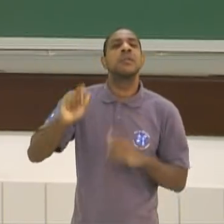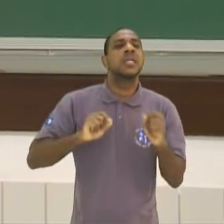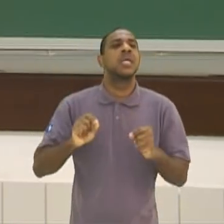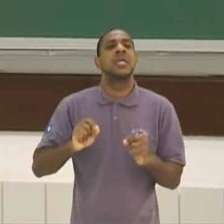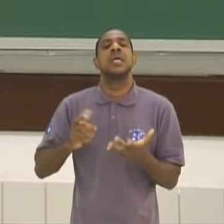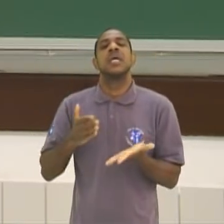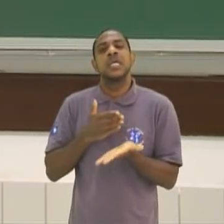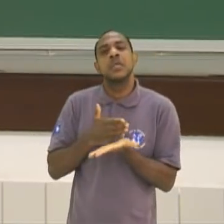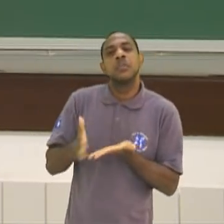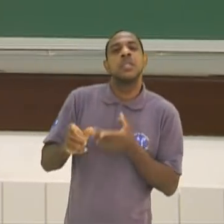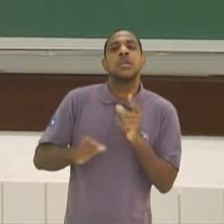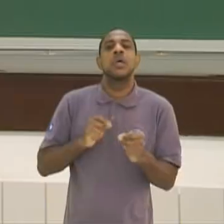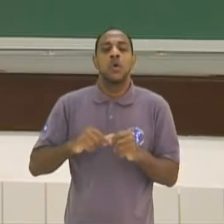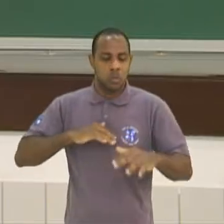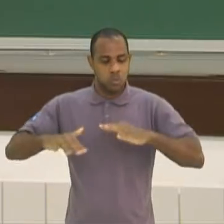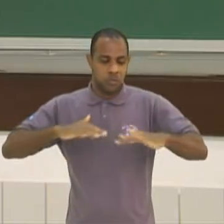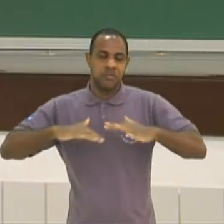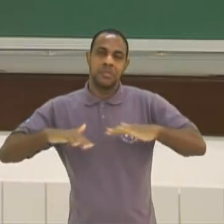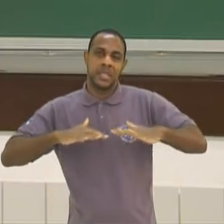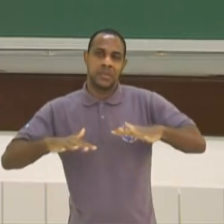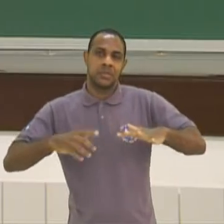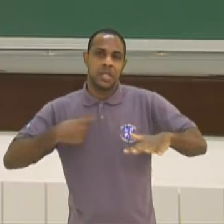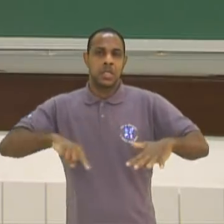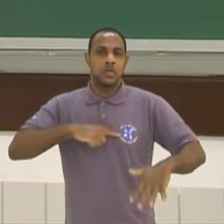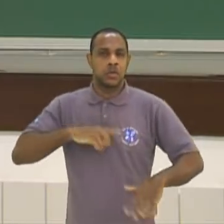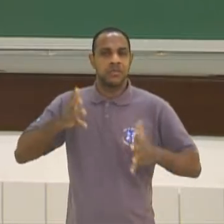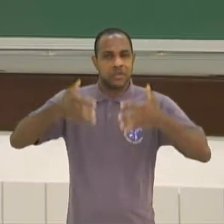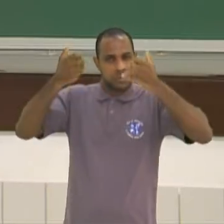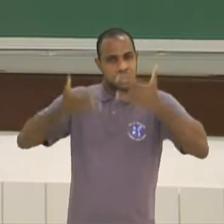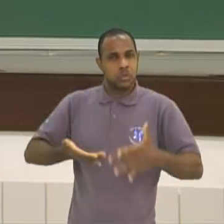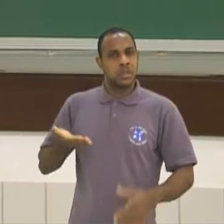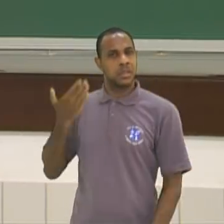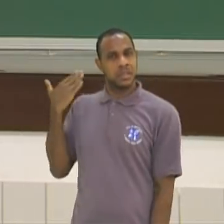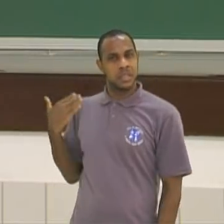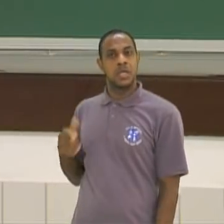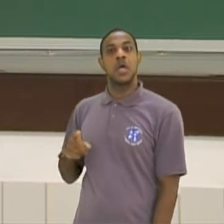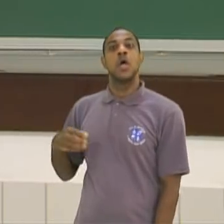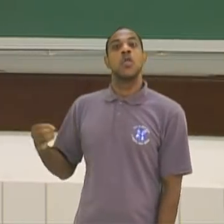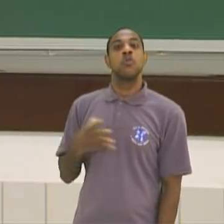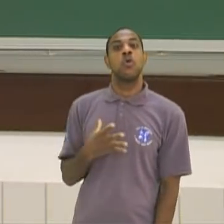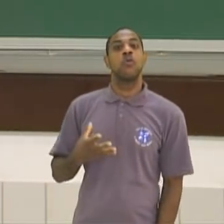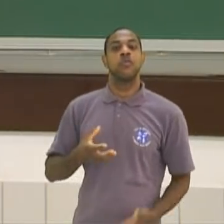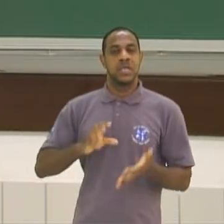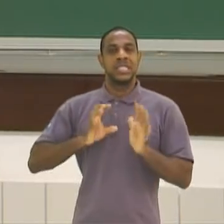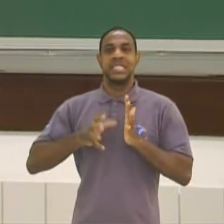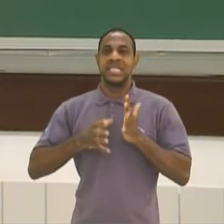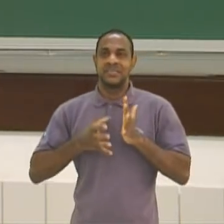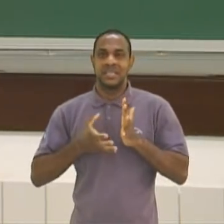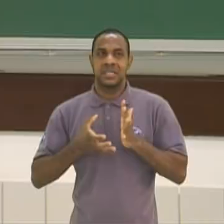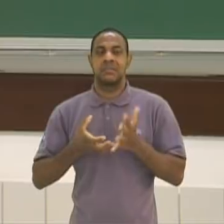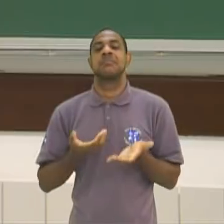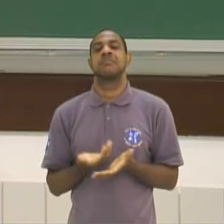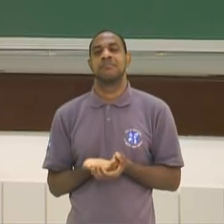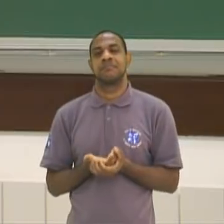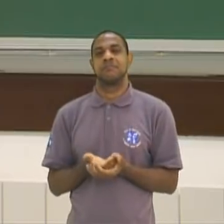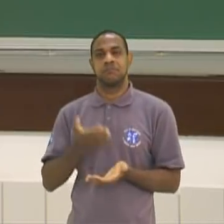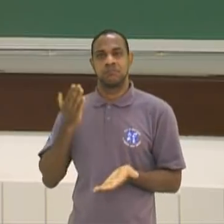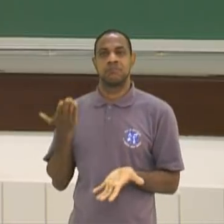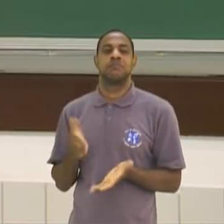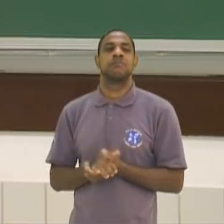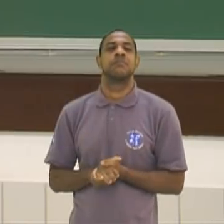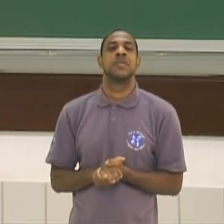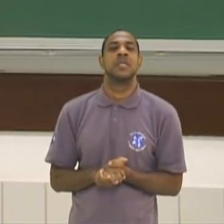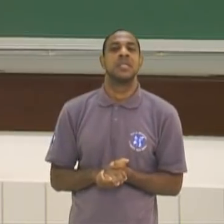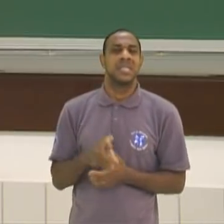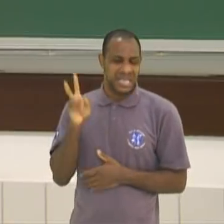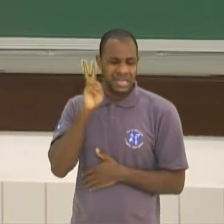atuantes que iniciaram esse movimento, que nós vimos na última aula, chamado de novo sindicalismo, sindicalismo autêntico, autônomo.